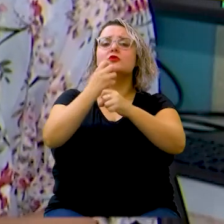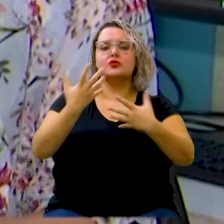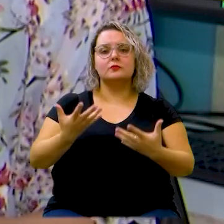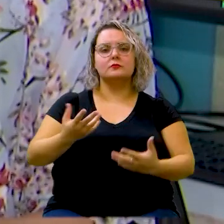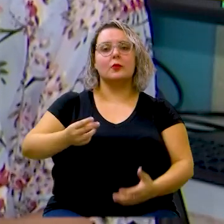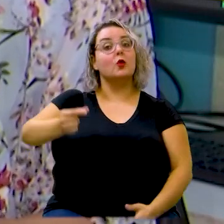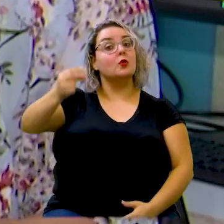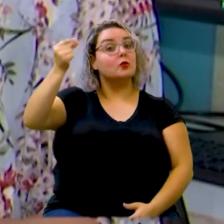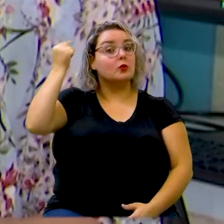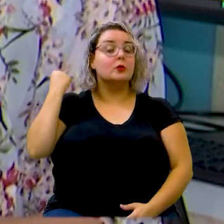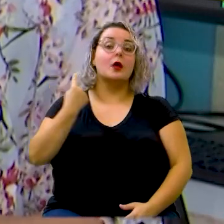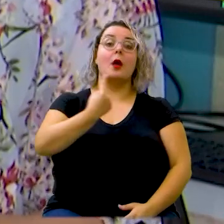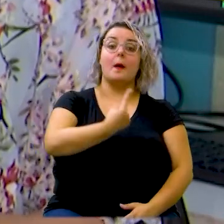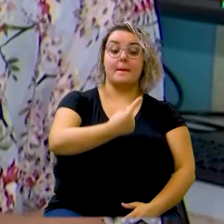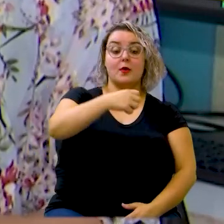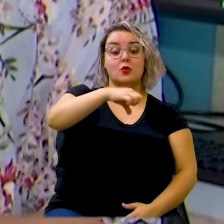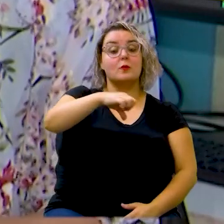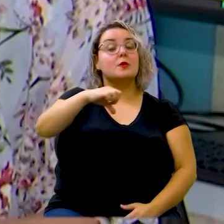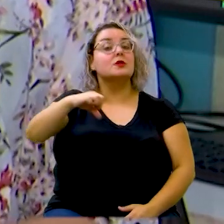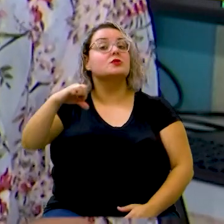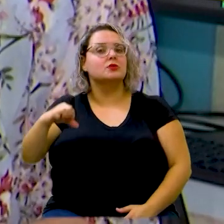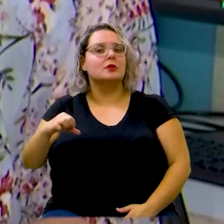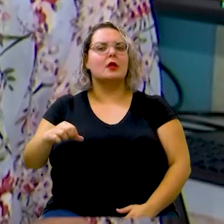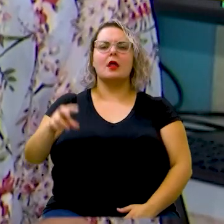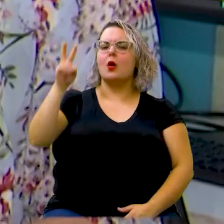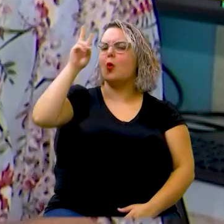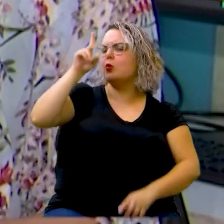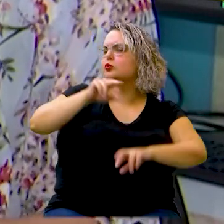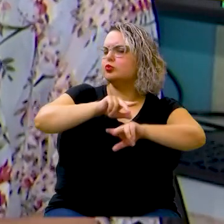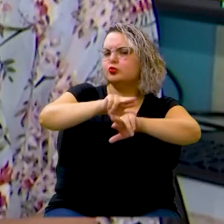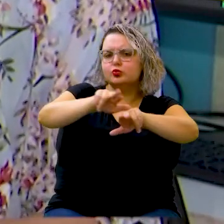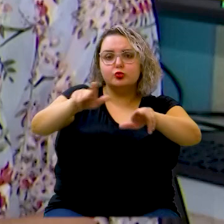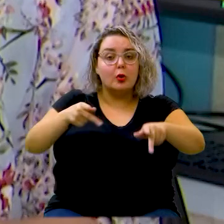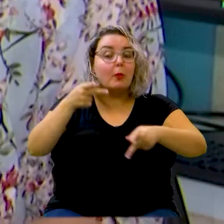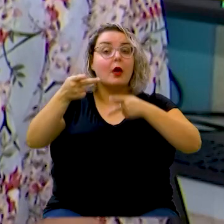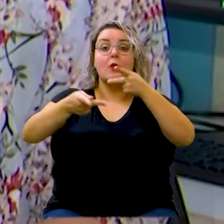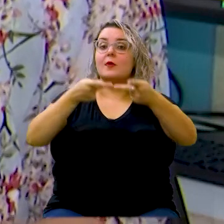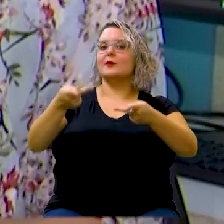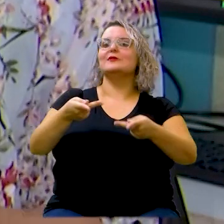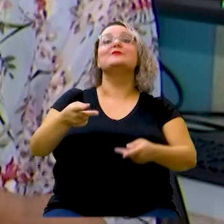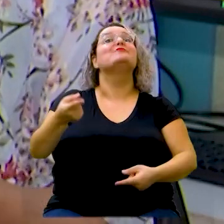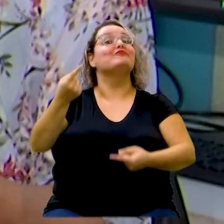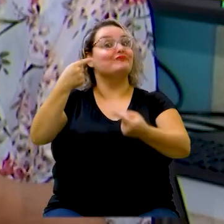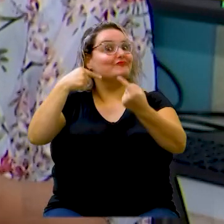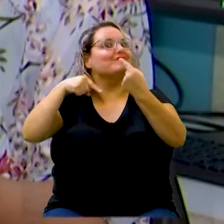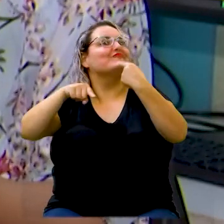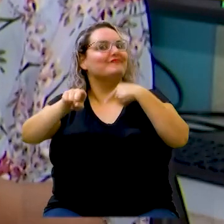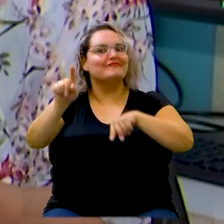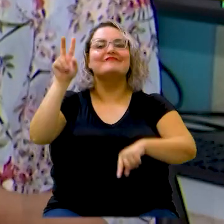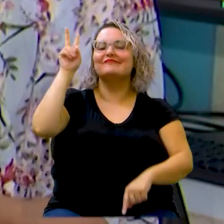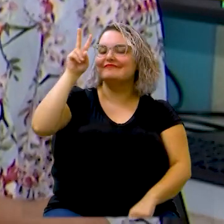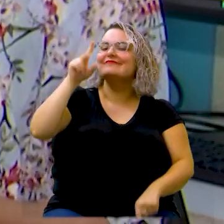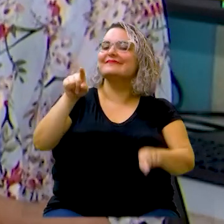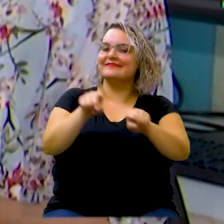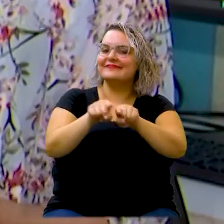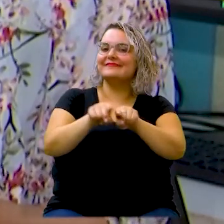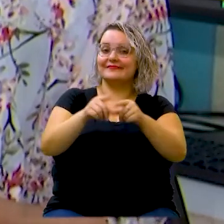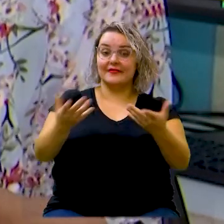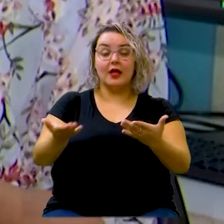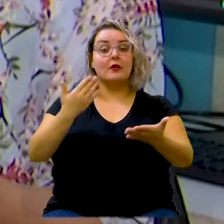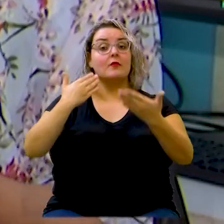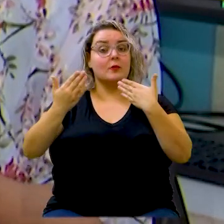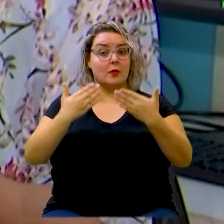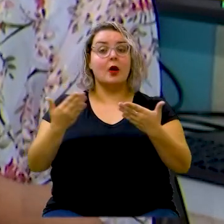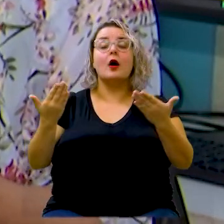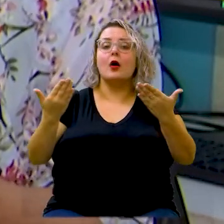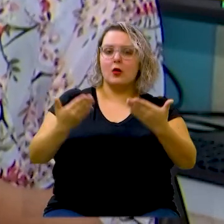desde 1999, tem muita história para contar. Tem muita história de sucesso também e a gente vai conversar